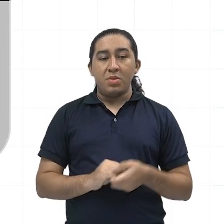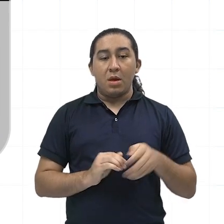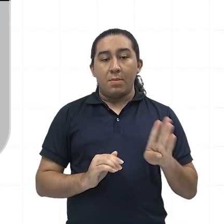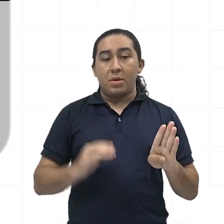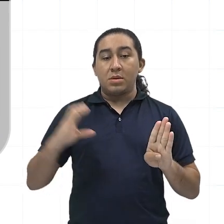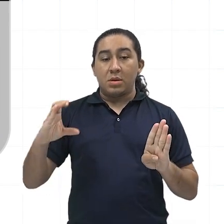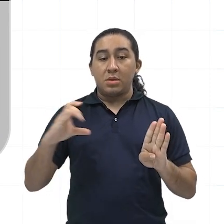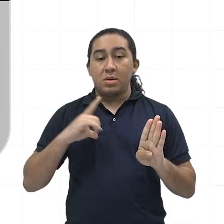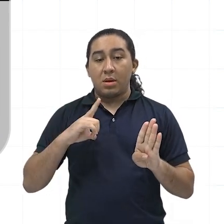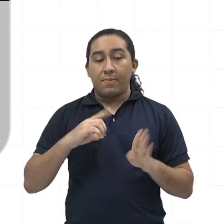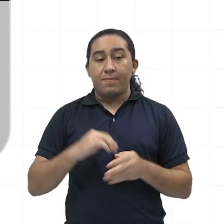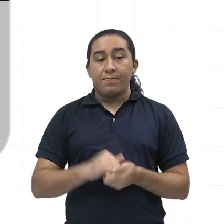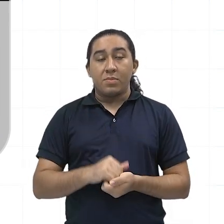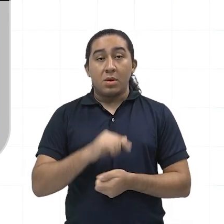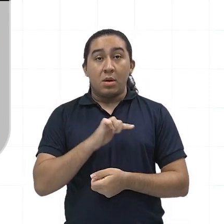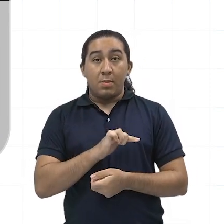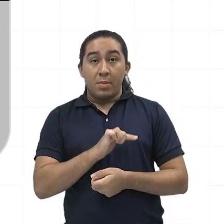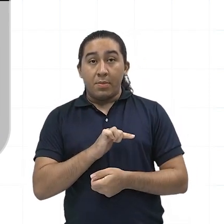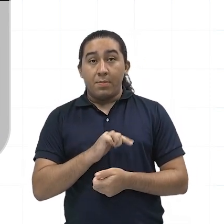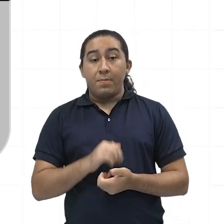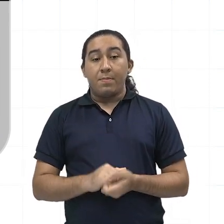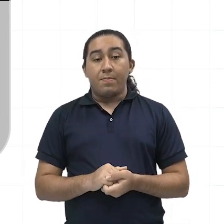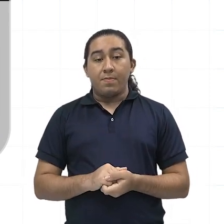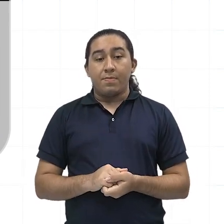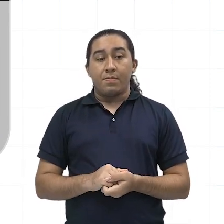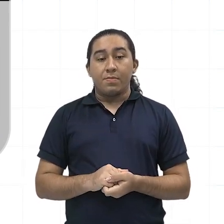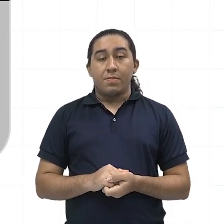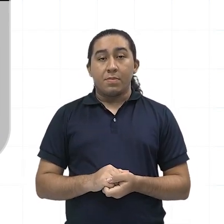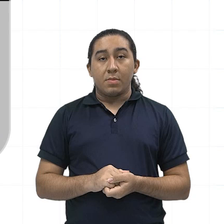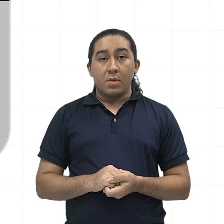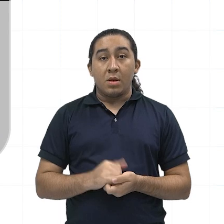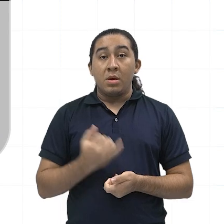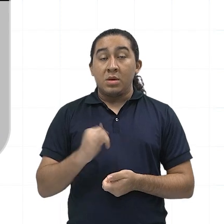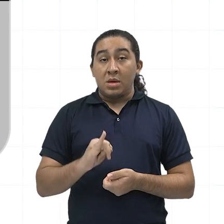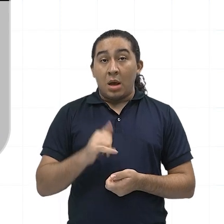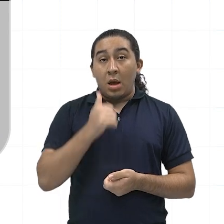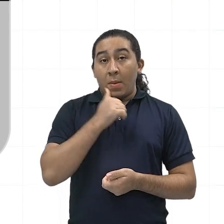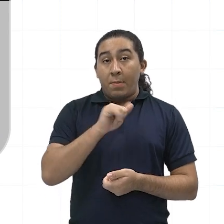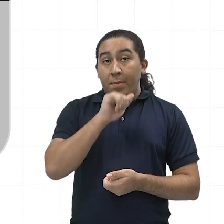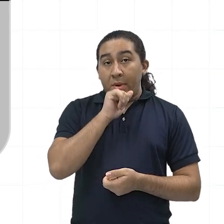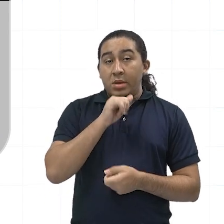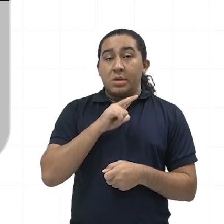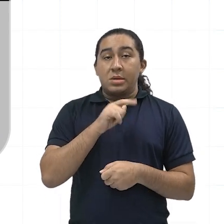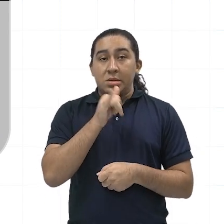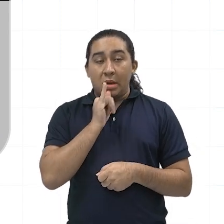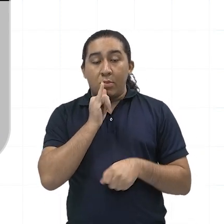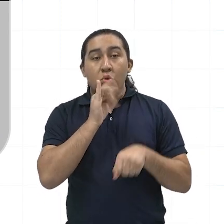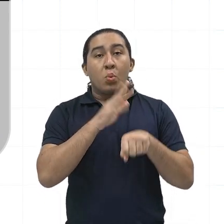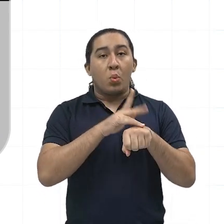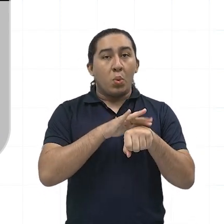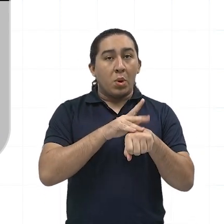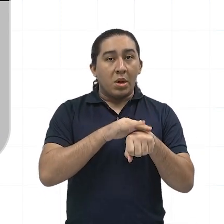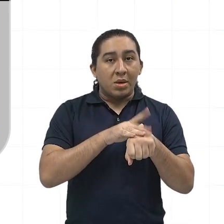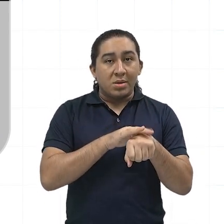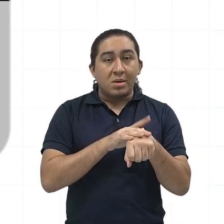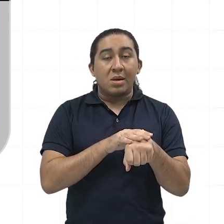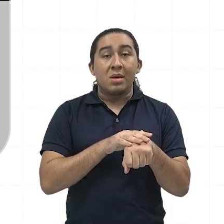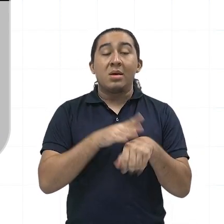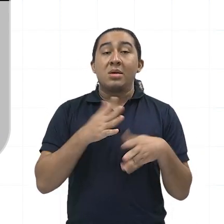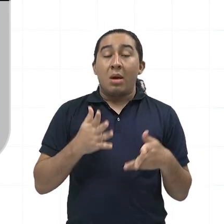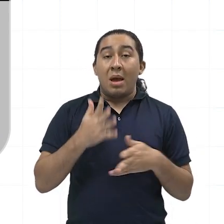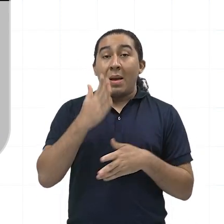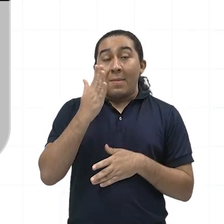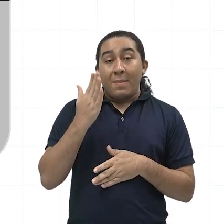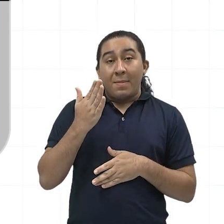que na hepatite B, quem está contaminado, né, nesse caso a mãe, recomenda-se que a mãe não